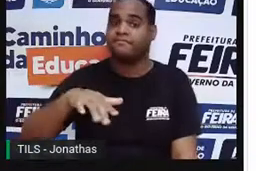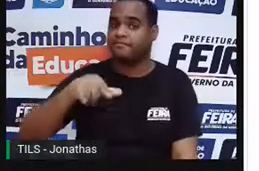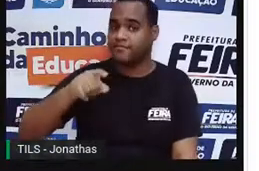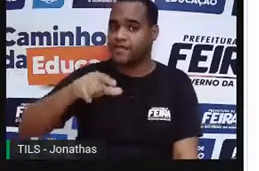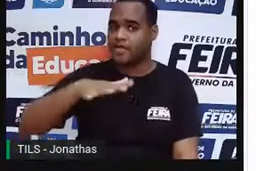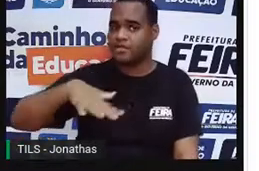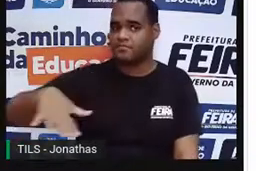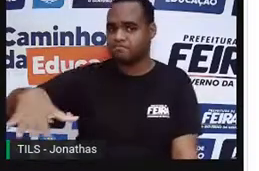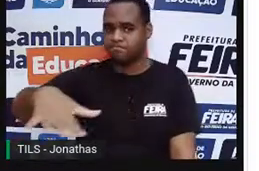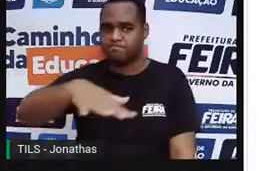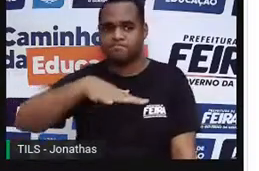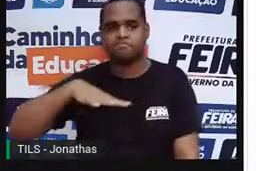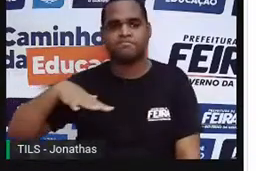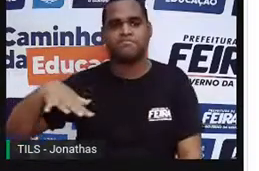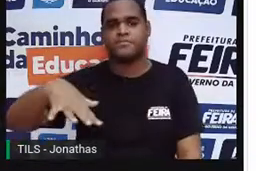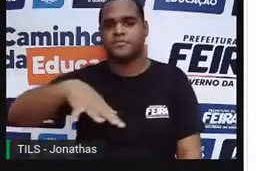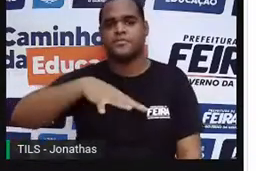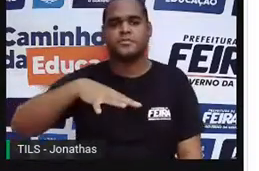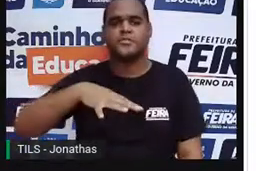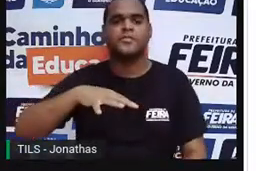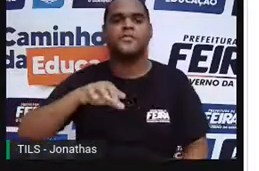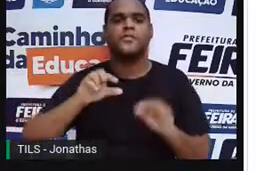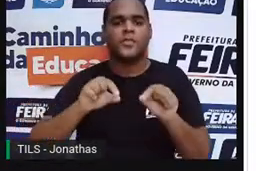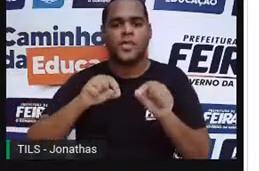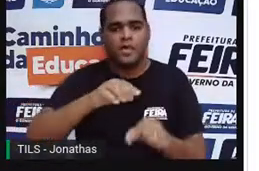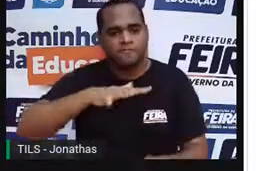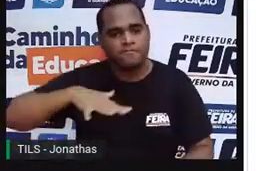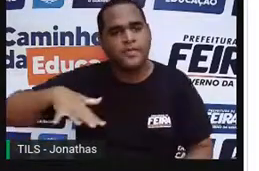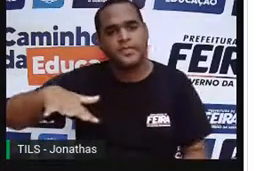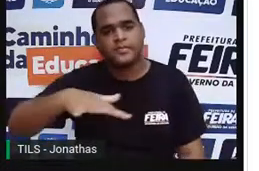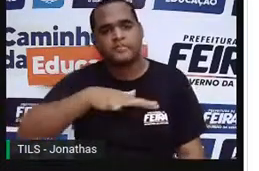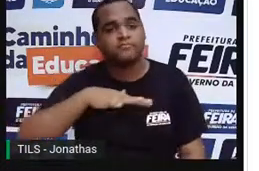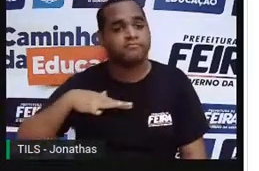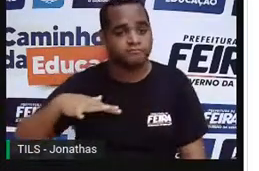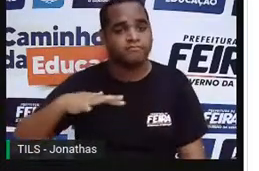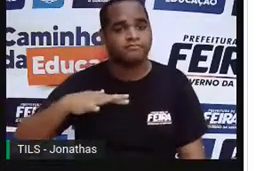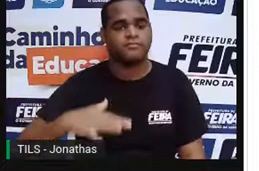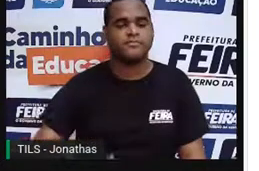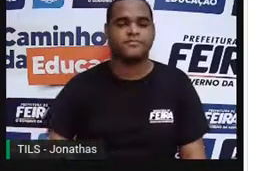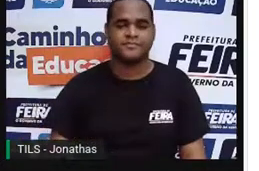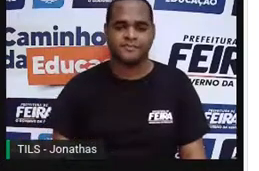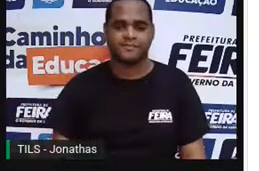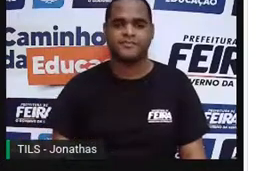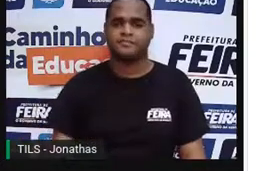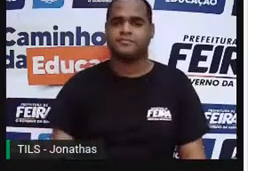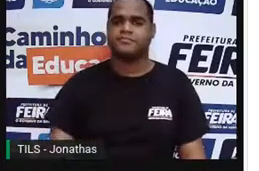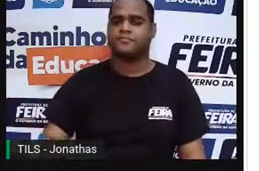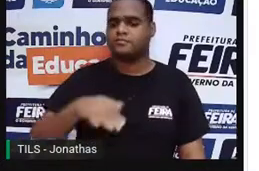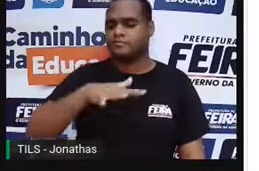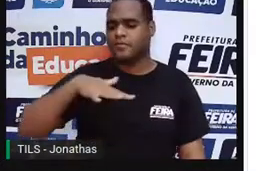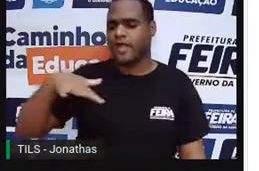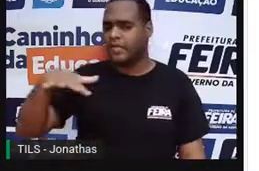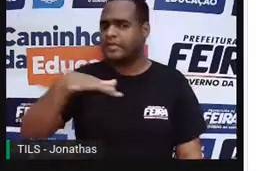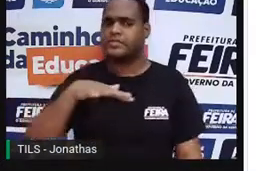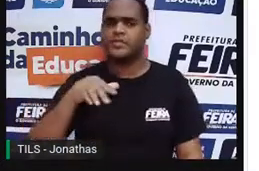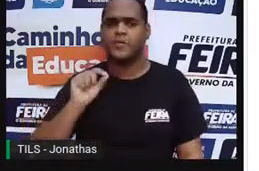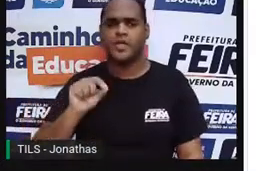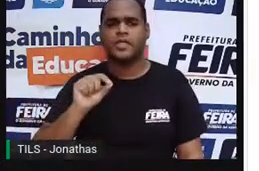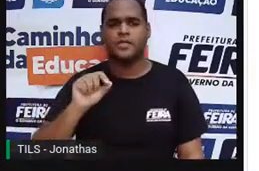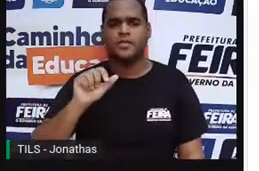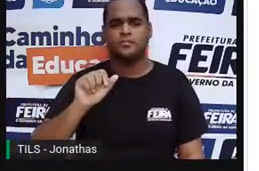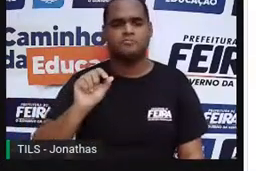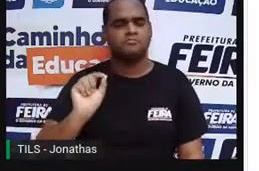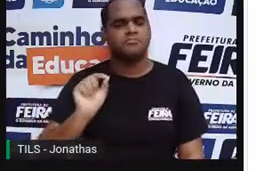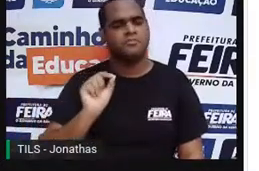a gente está falando de ar Então o que é medida de superfície é a área tá e um dia que você já ouviu falar